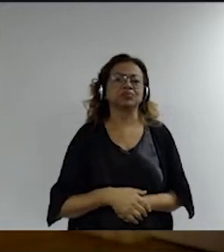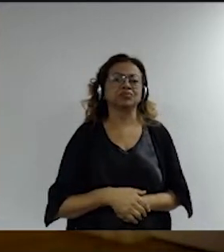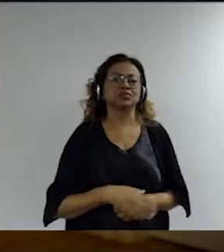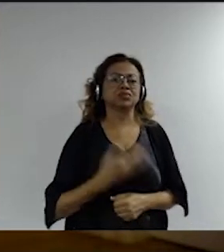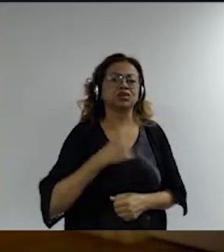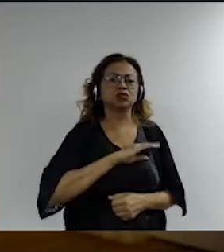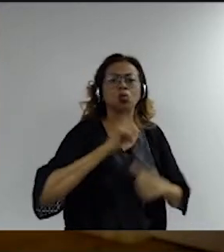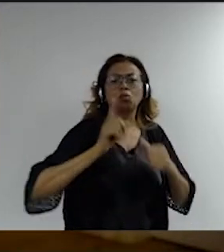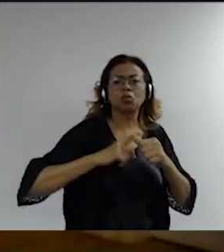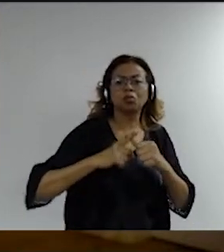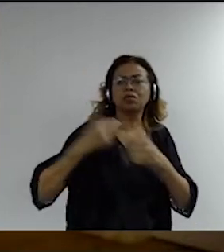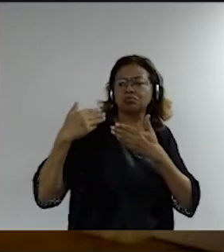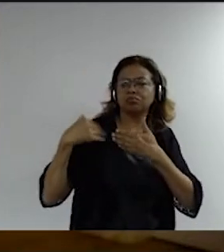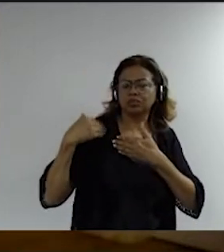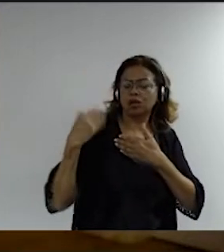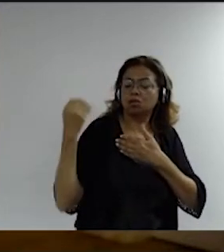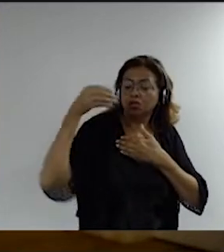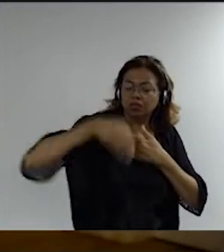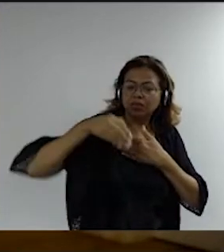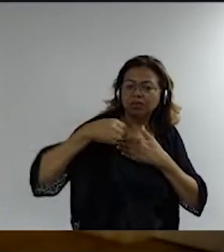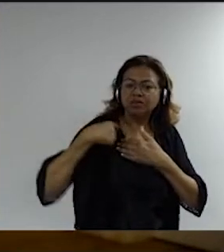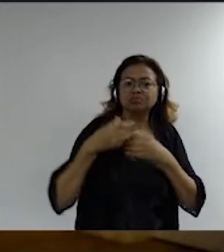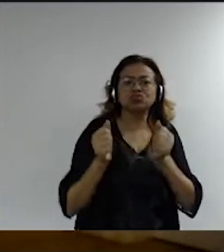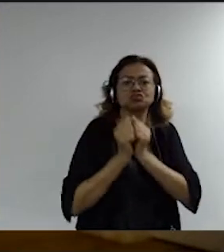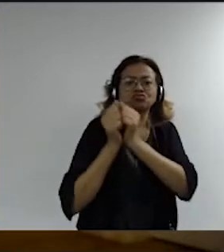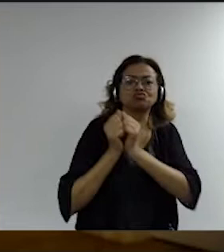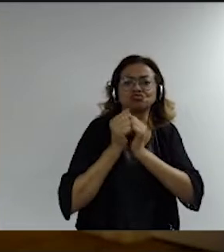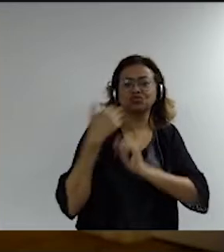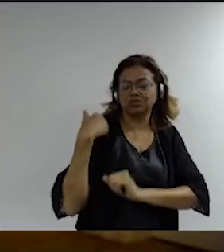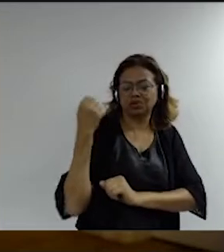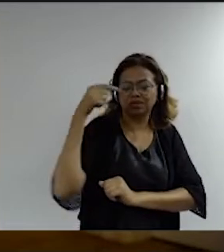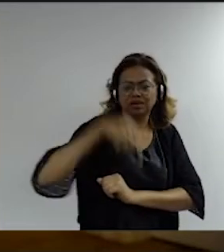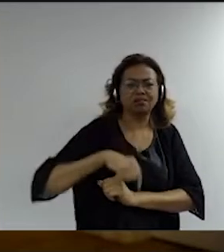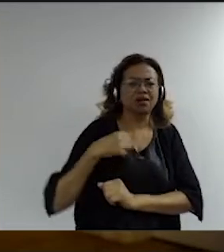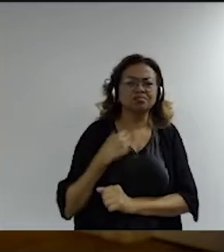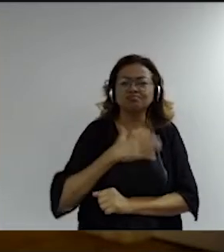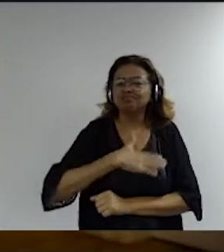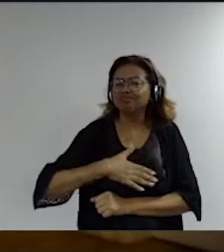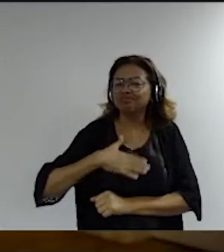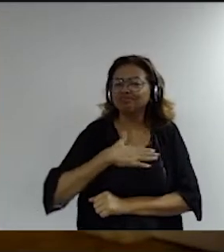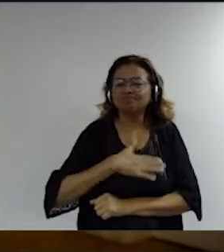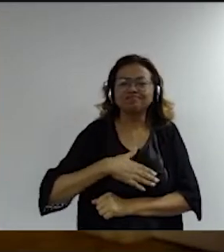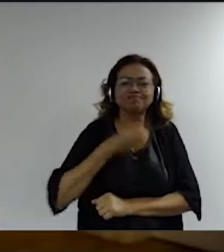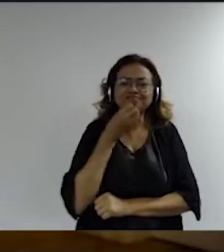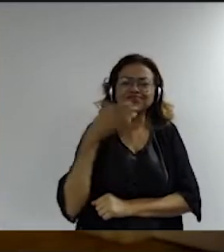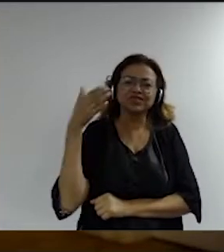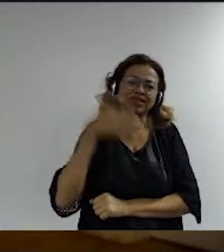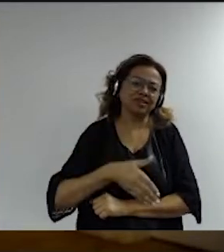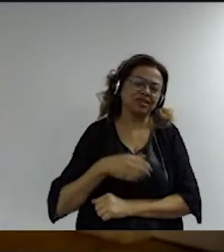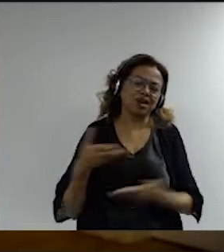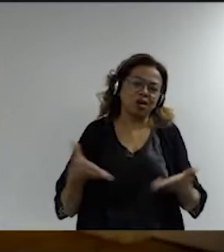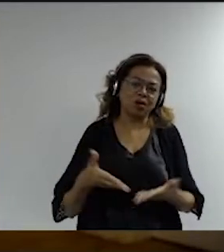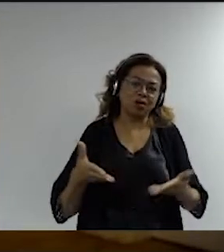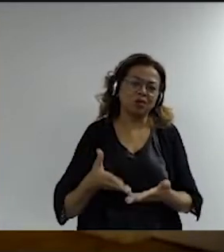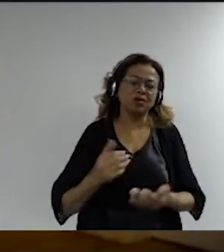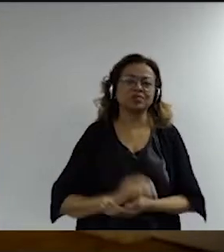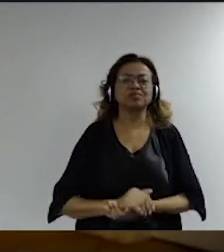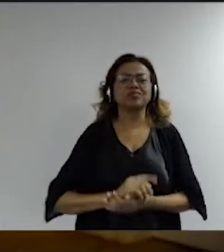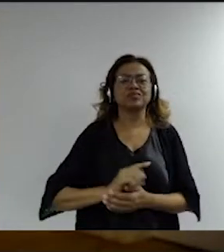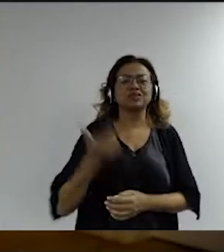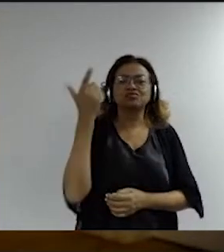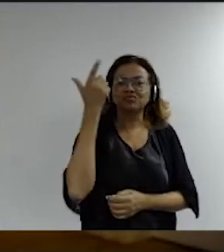formulou o primeiro convite juntamente com o presidente Lamarck. Prazer enorme estar com você aqui, Marcos Vinícius, mais